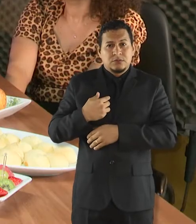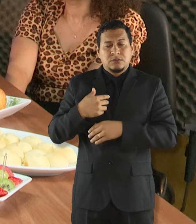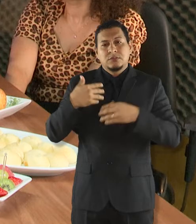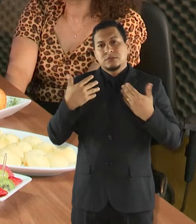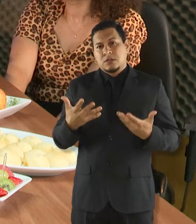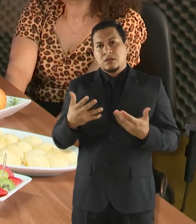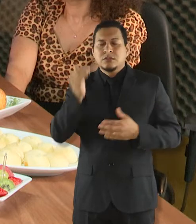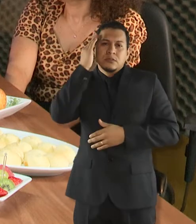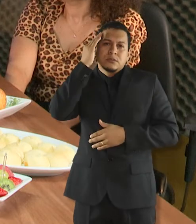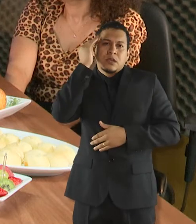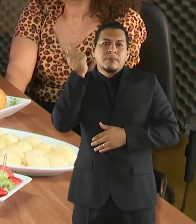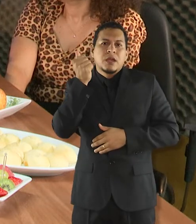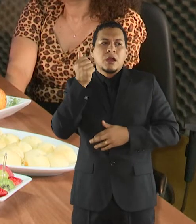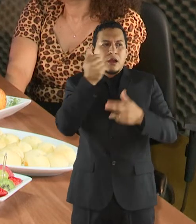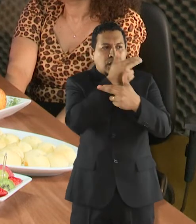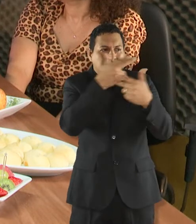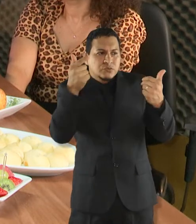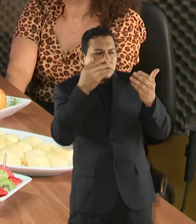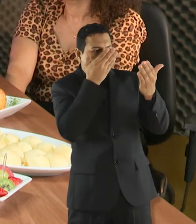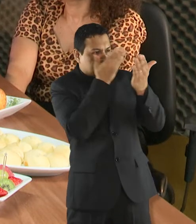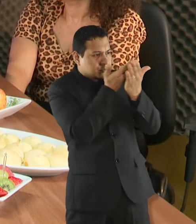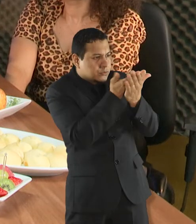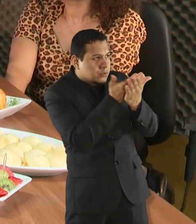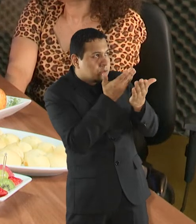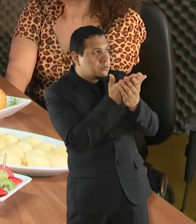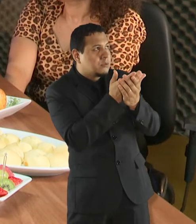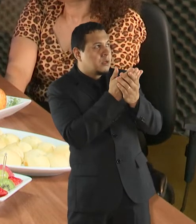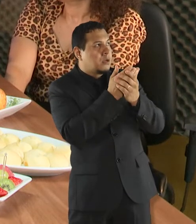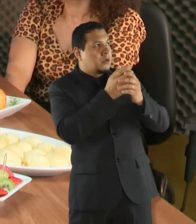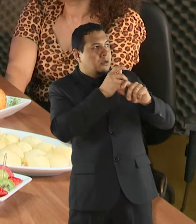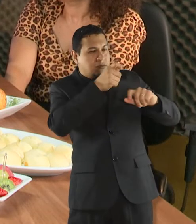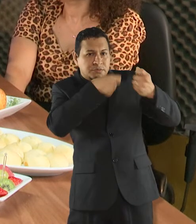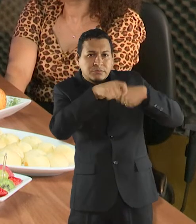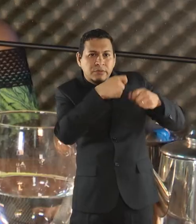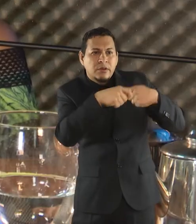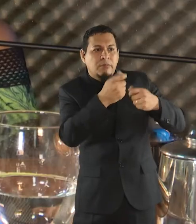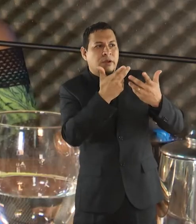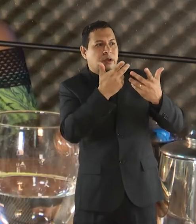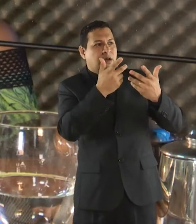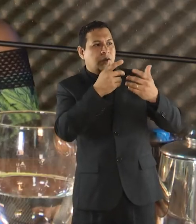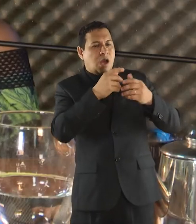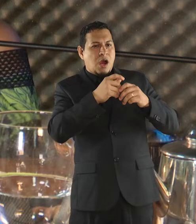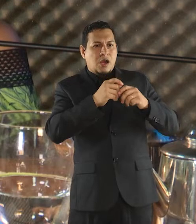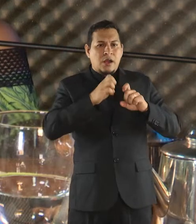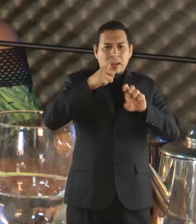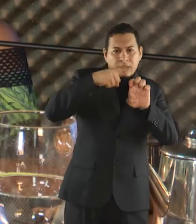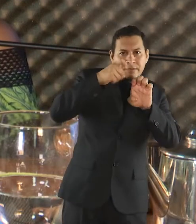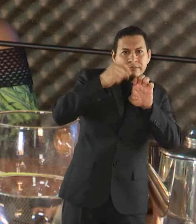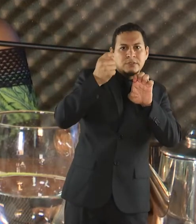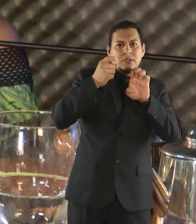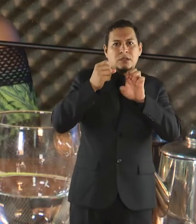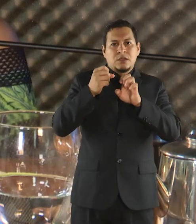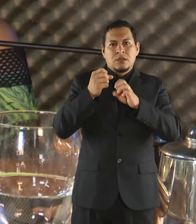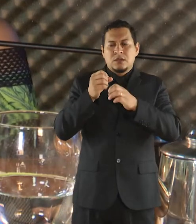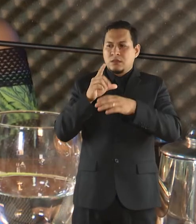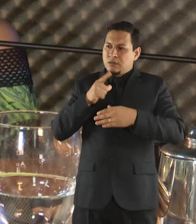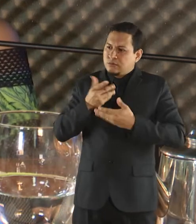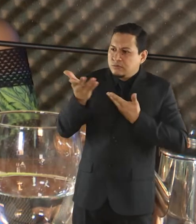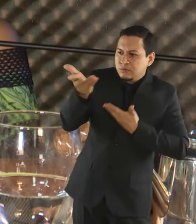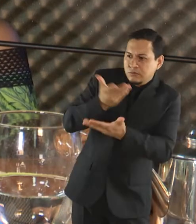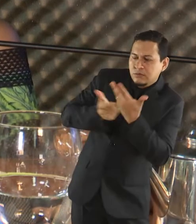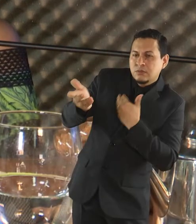Então, assim, saber as coisas, estudar, empreender, ser amiga, enfim, né, tomar para